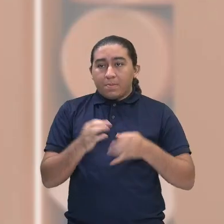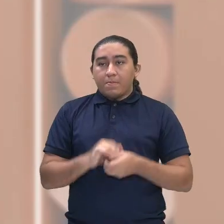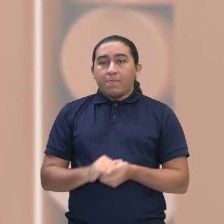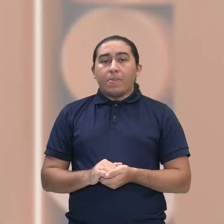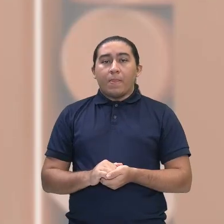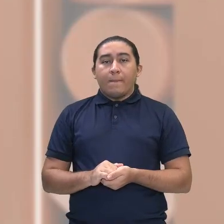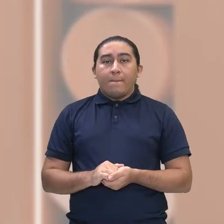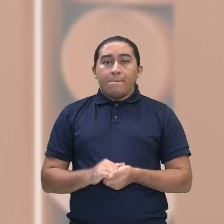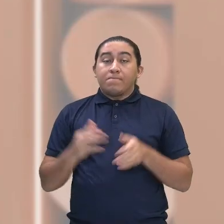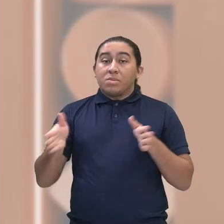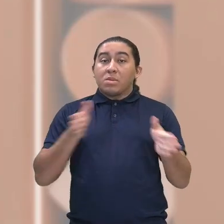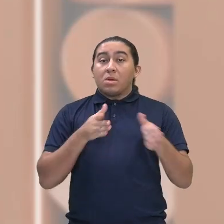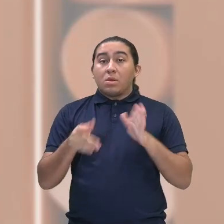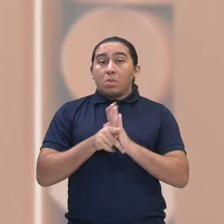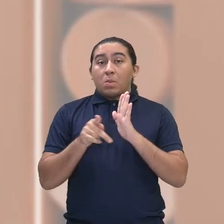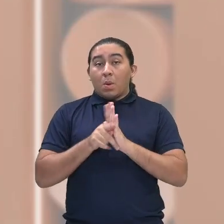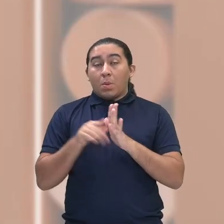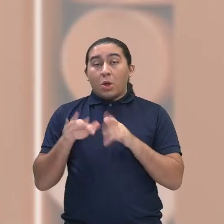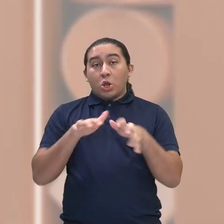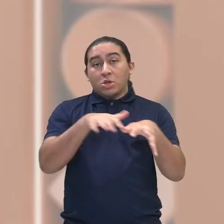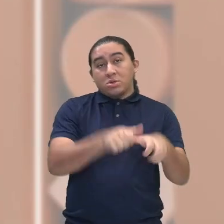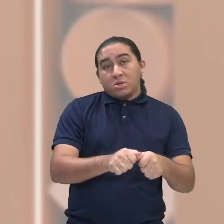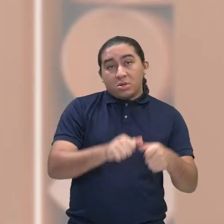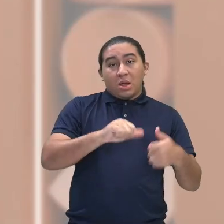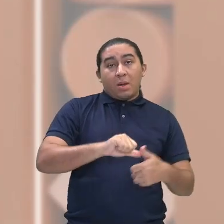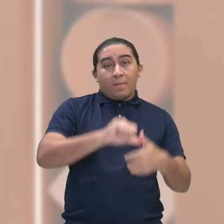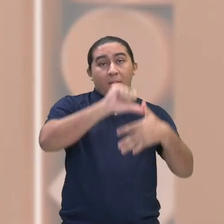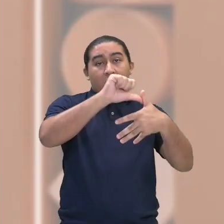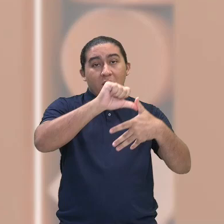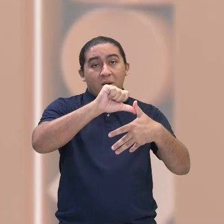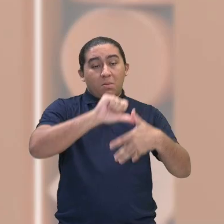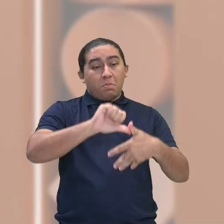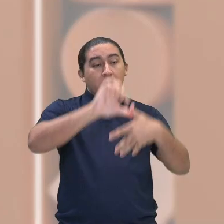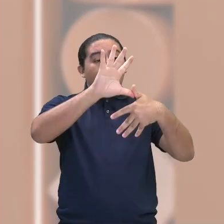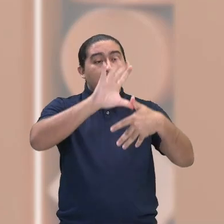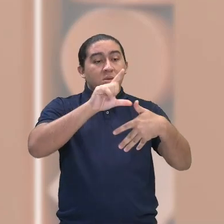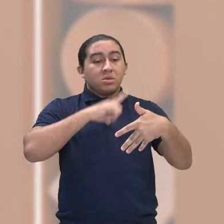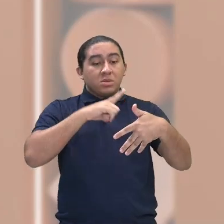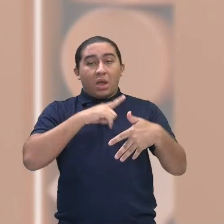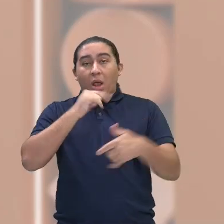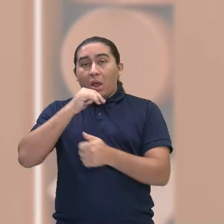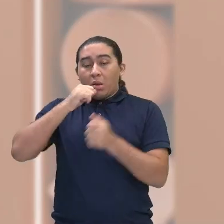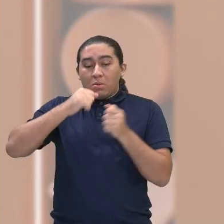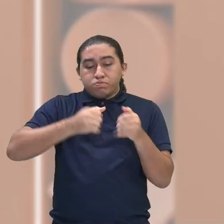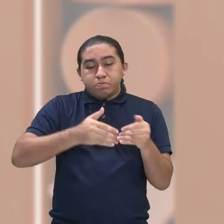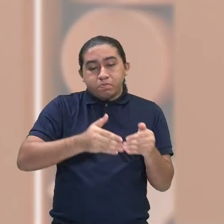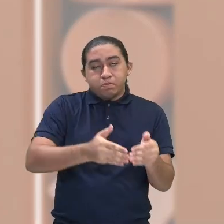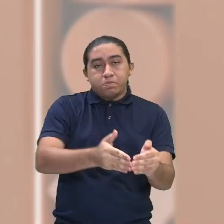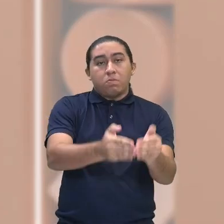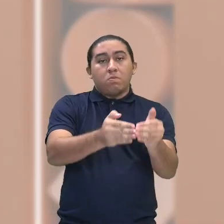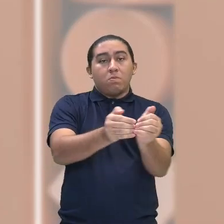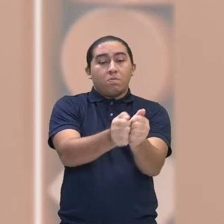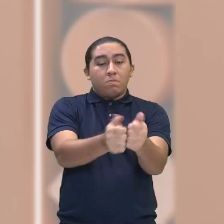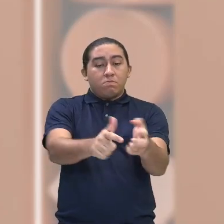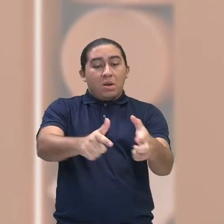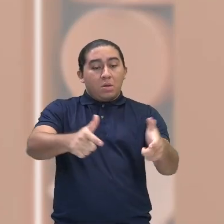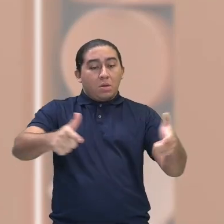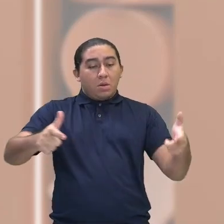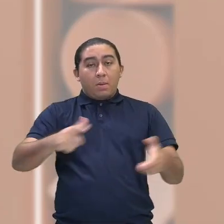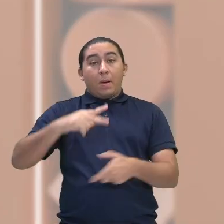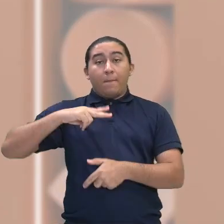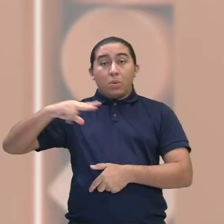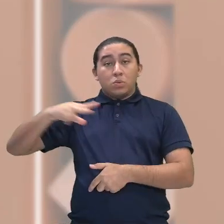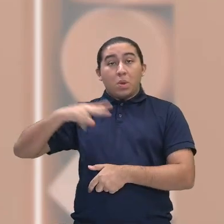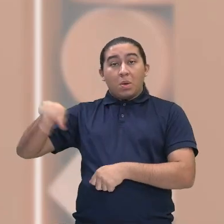durante o processo de colonização das Américas, por exemplo, das expansões marítimas comerciais, das chamadas grandes navegações, Portugal, por